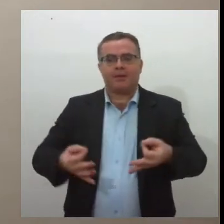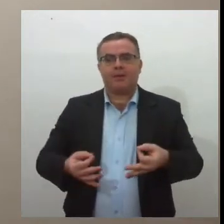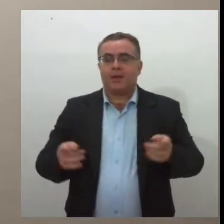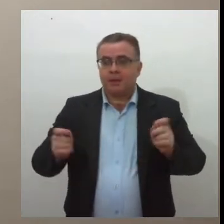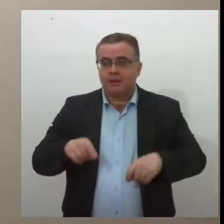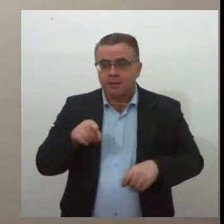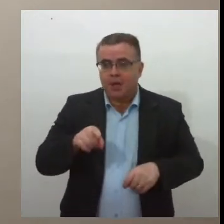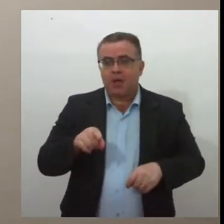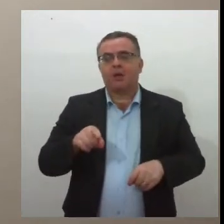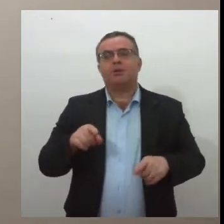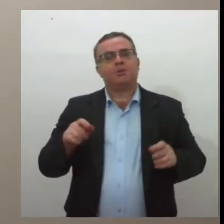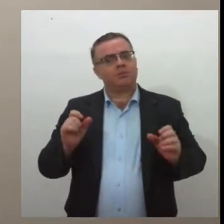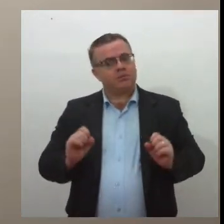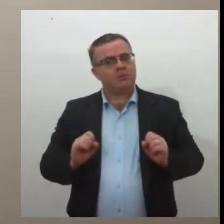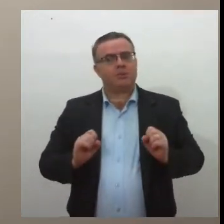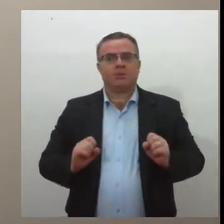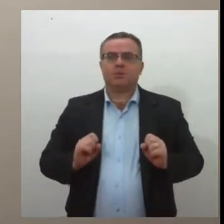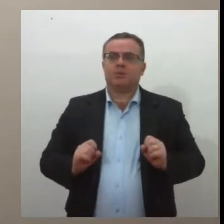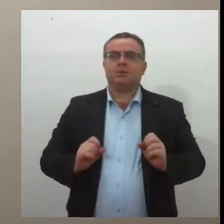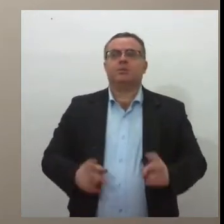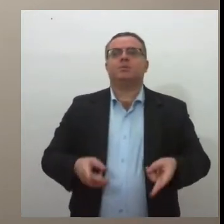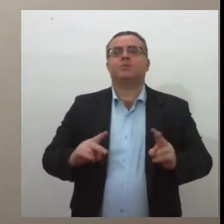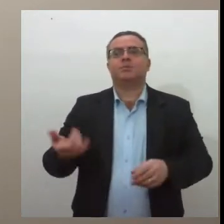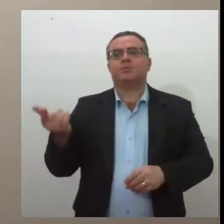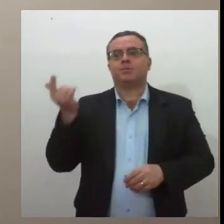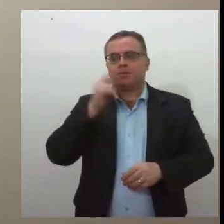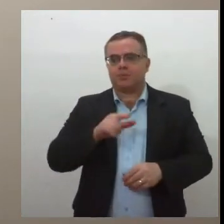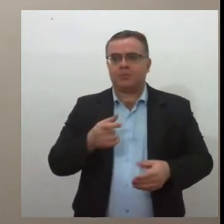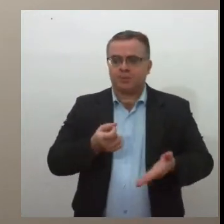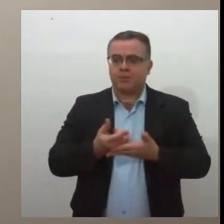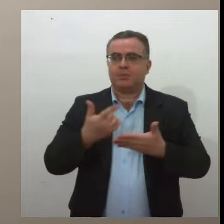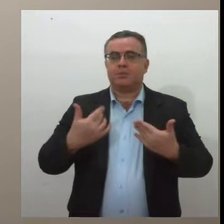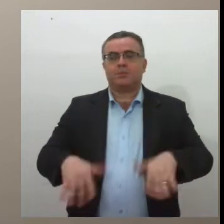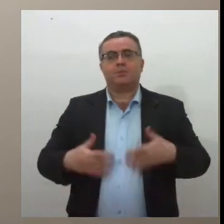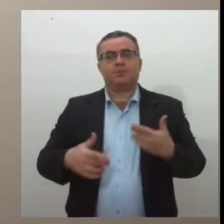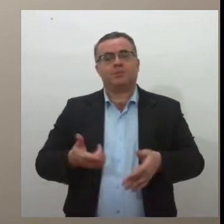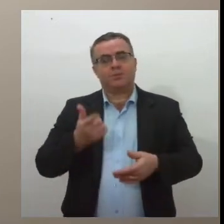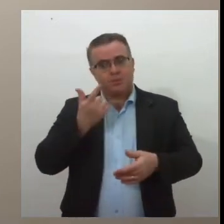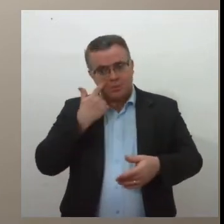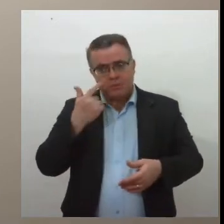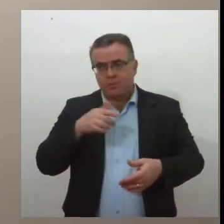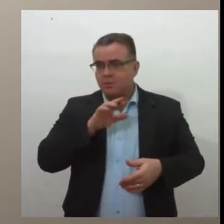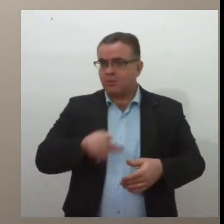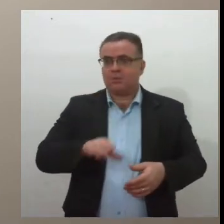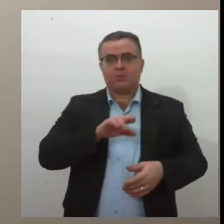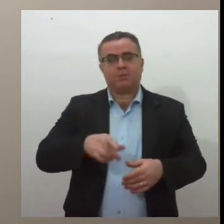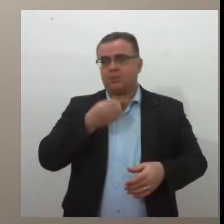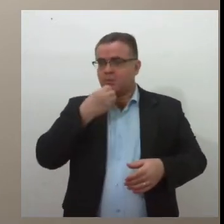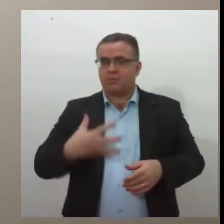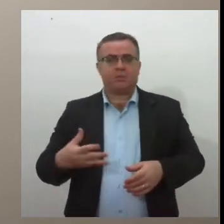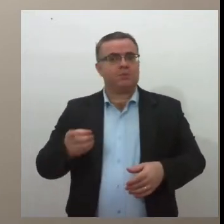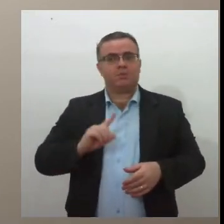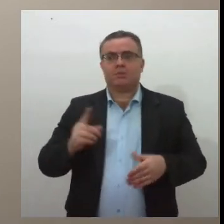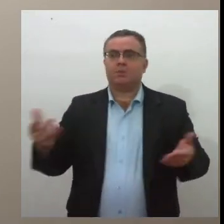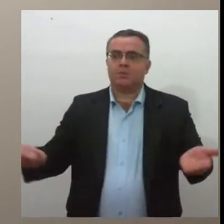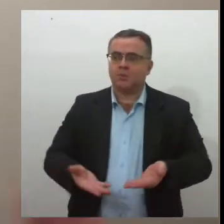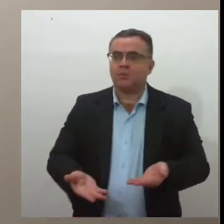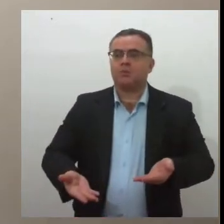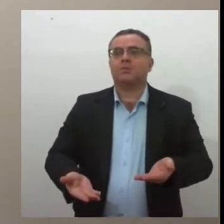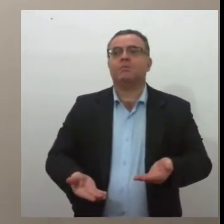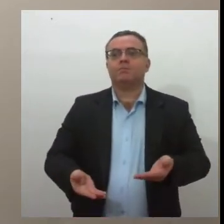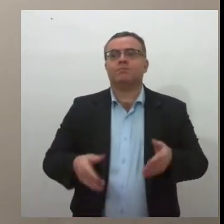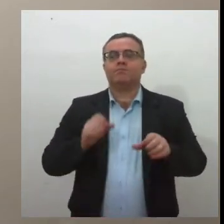tudo bem, você vai lá e adquire esse bem. Se vê que ele não é necessário nesse momento, deixa um pouco